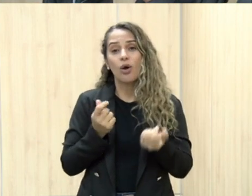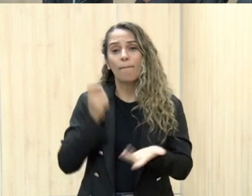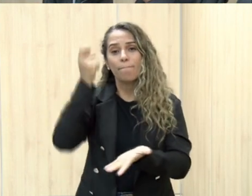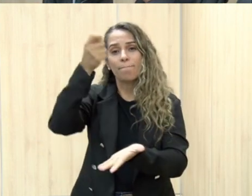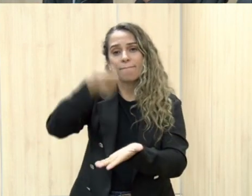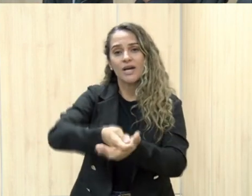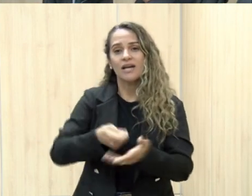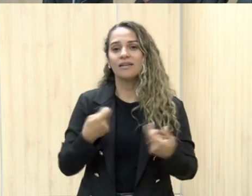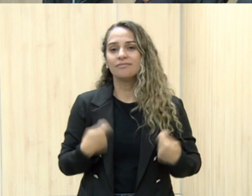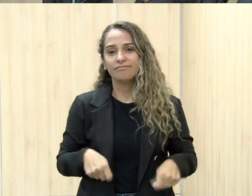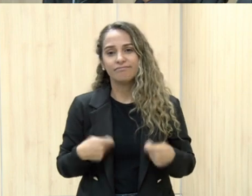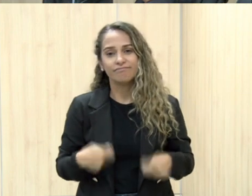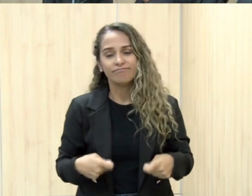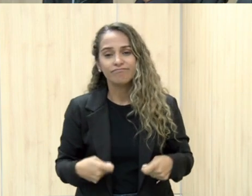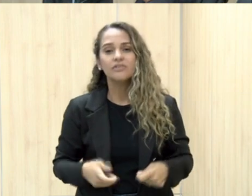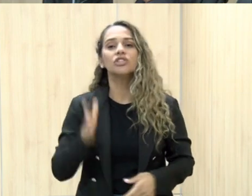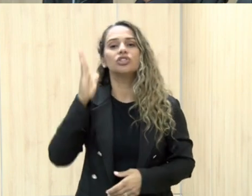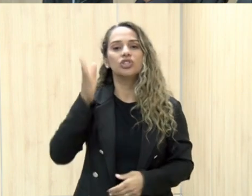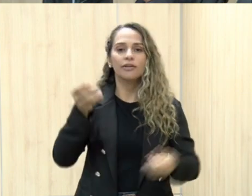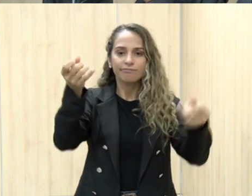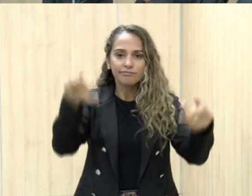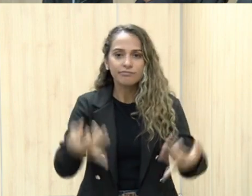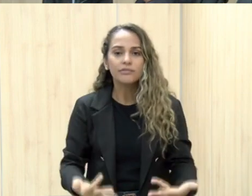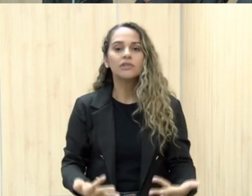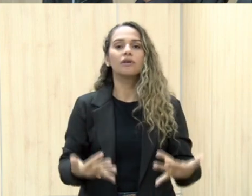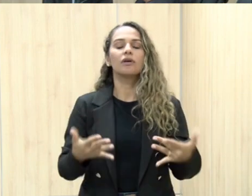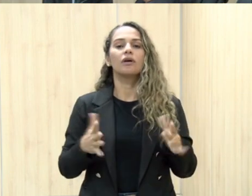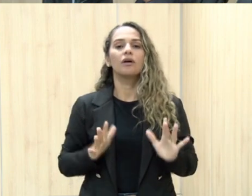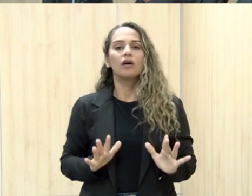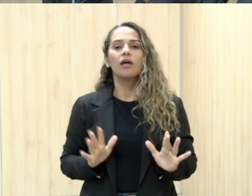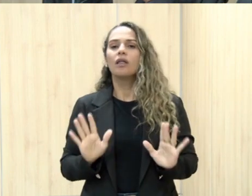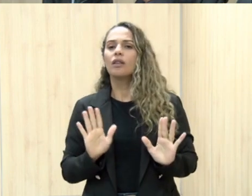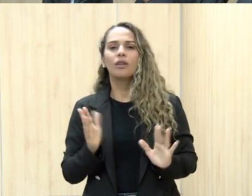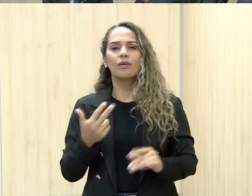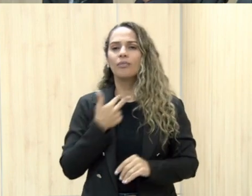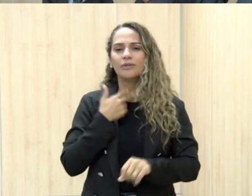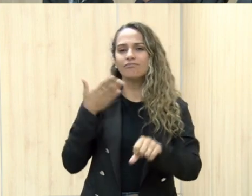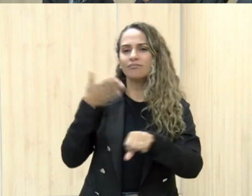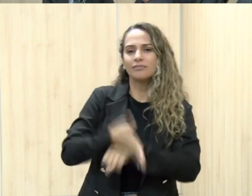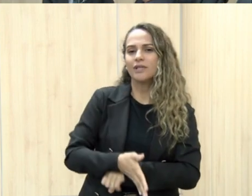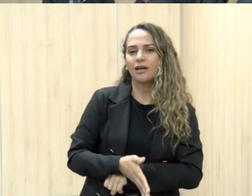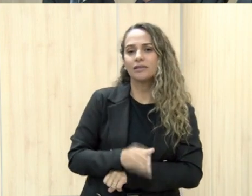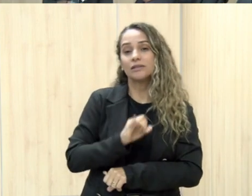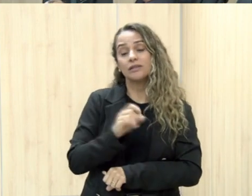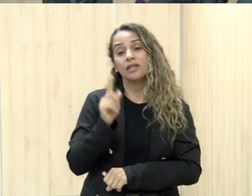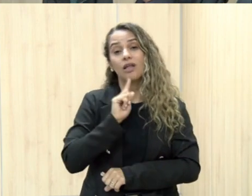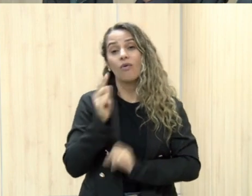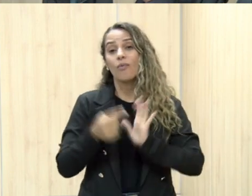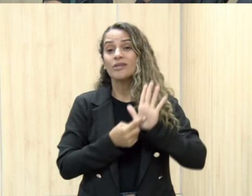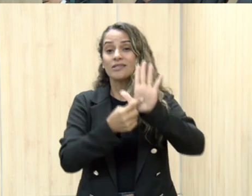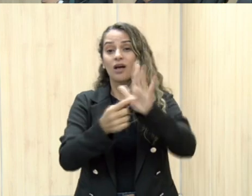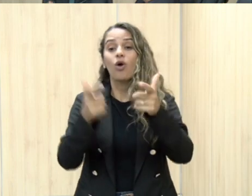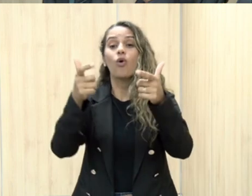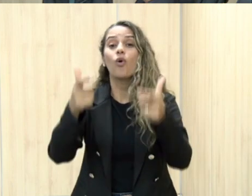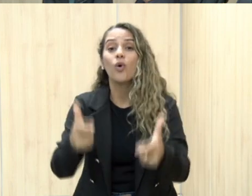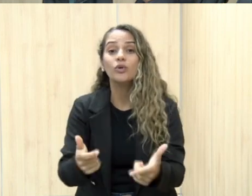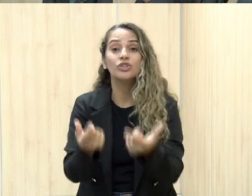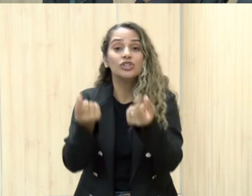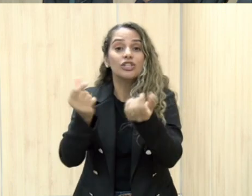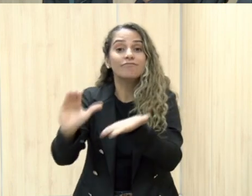estado e como já bem ressaltado nós não podemos aqui adentrar sem apontar a fonte de recurso